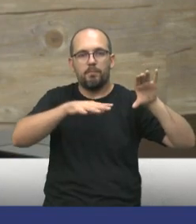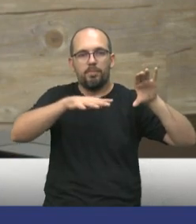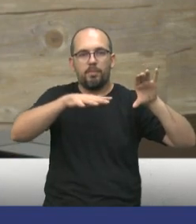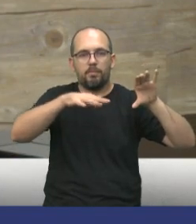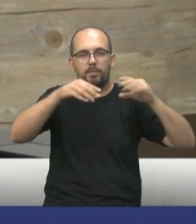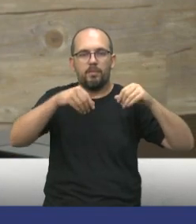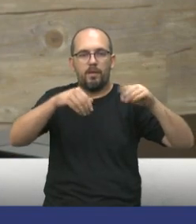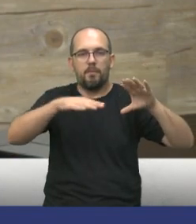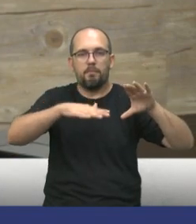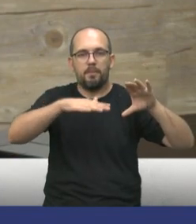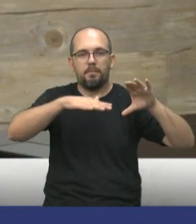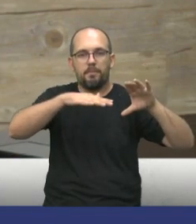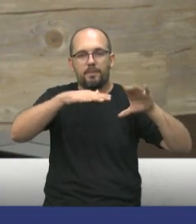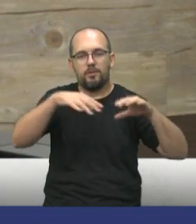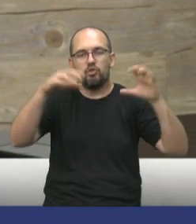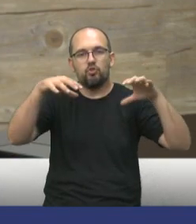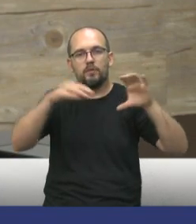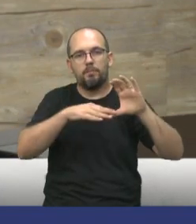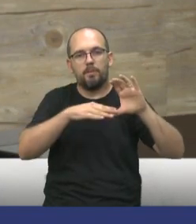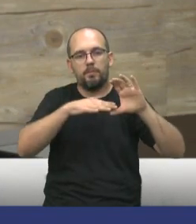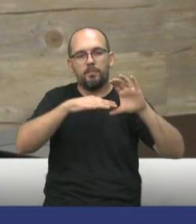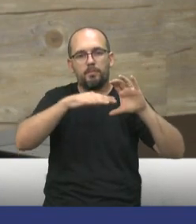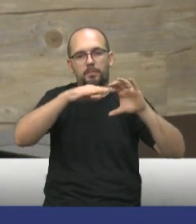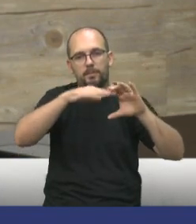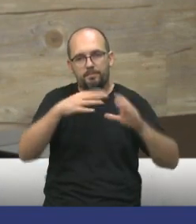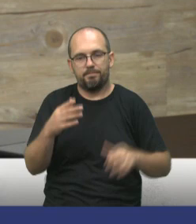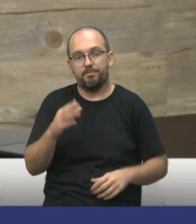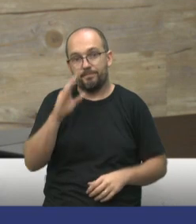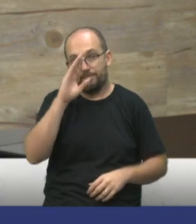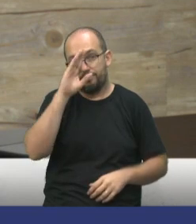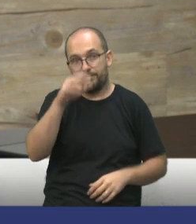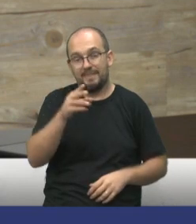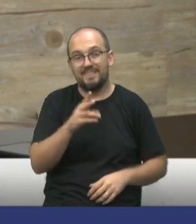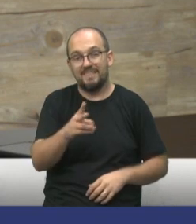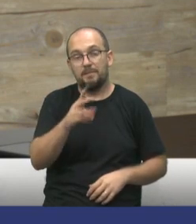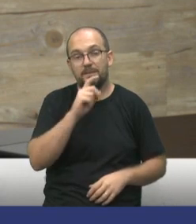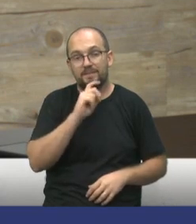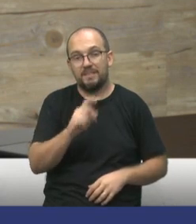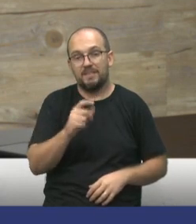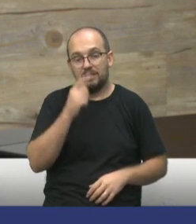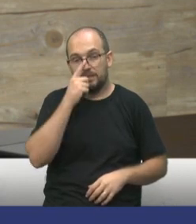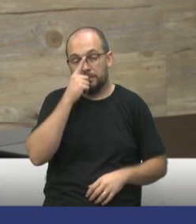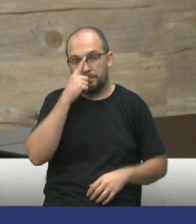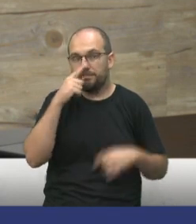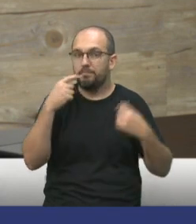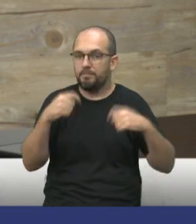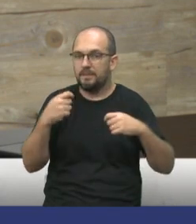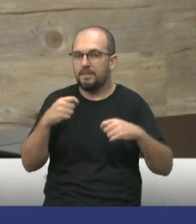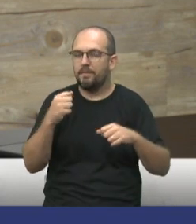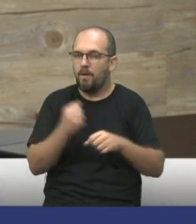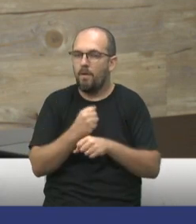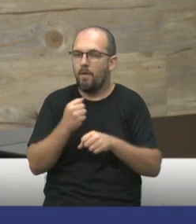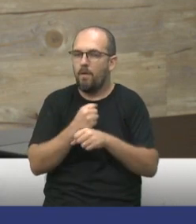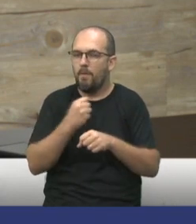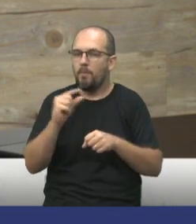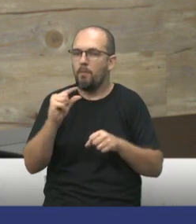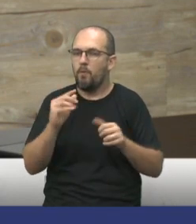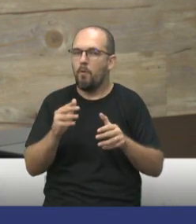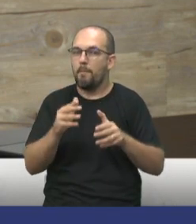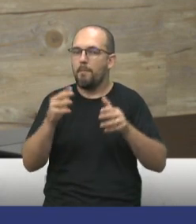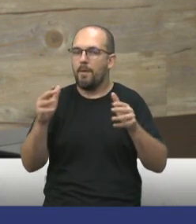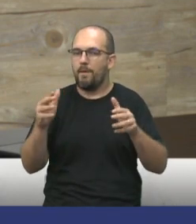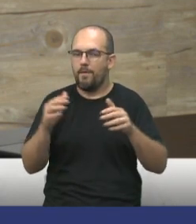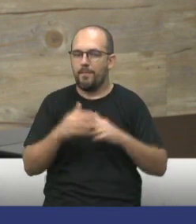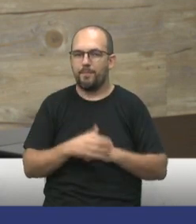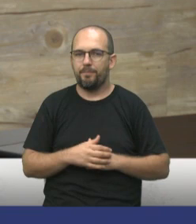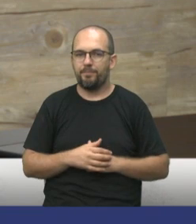Então, essa questão aí, principalmente no Sempre Verde, ele necessitaria de uma obra um pouco maior, né?